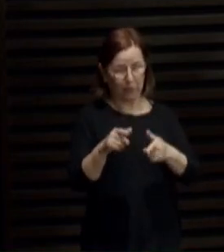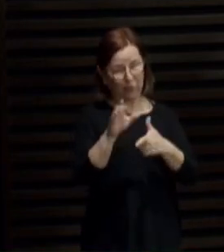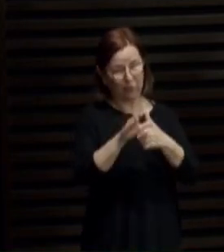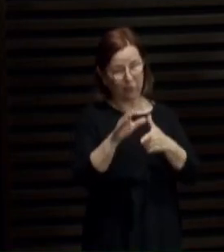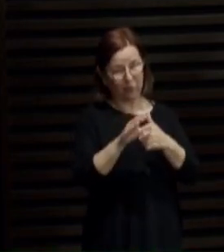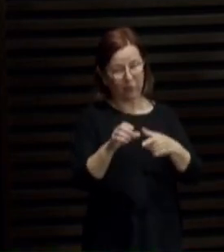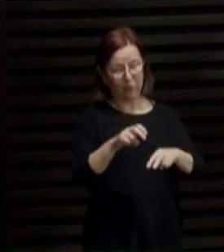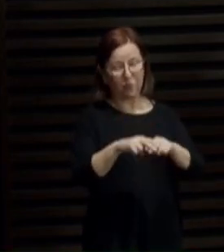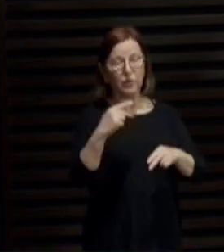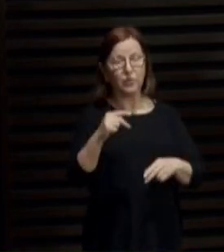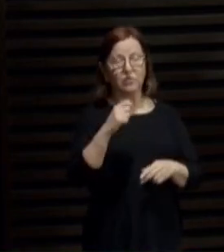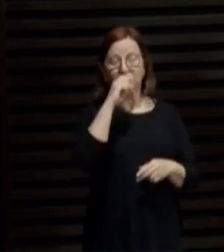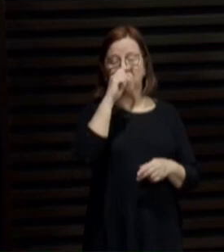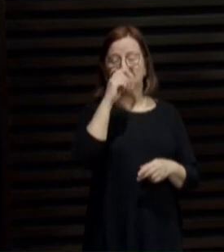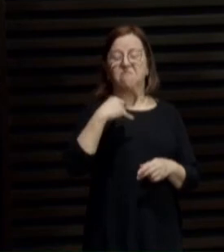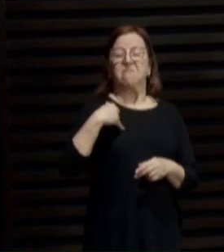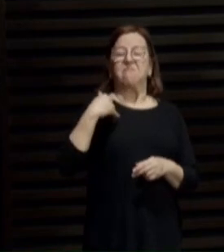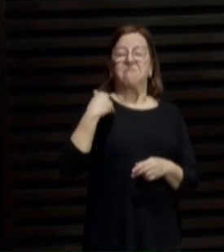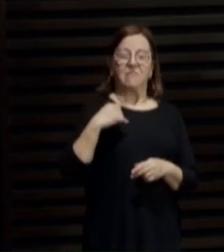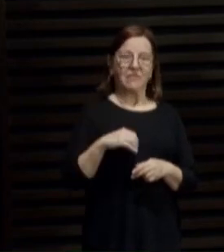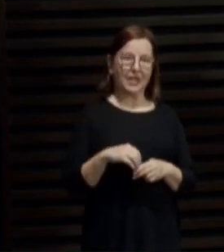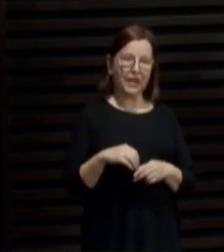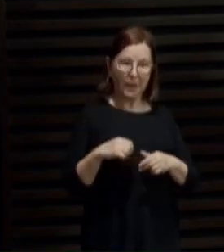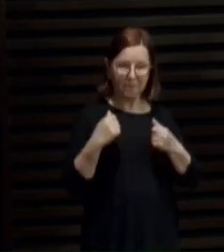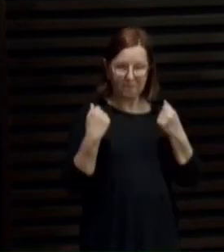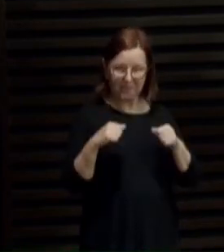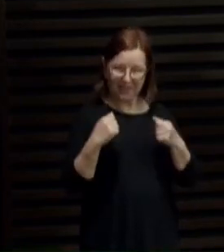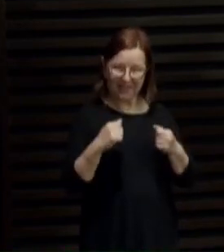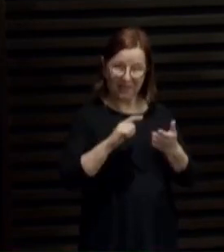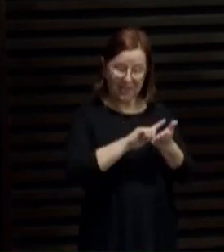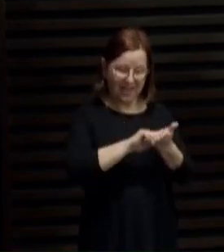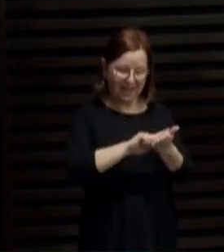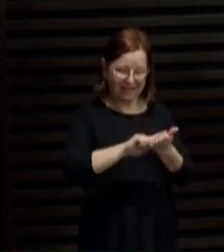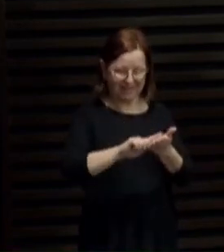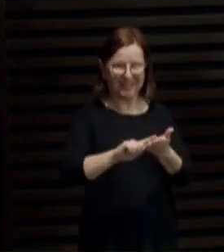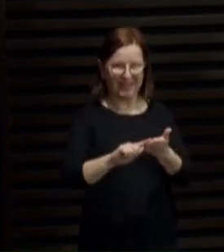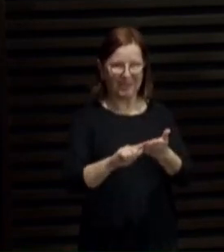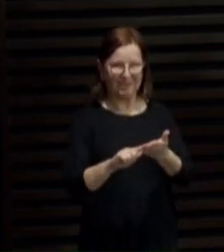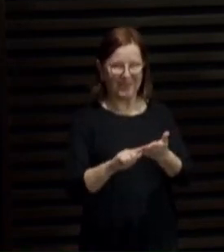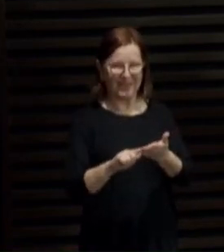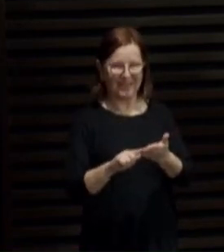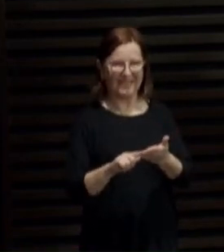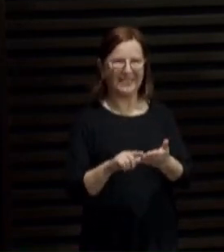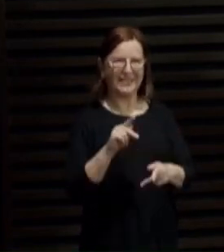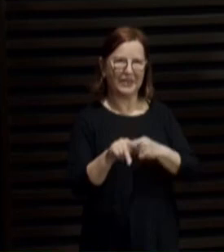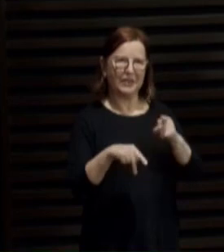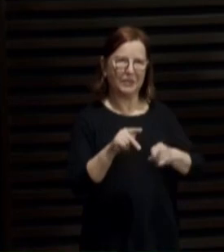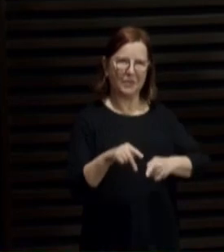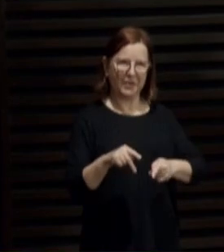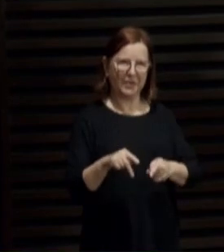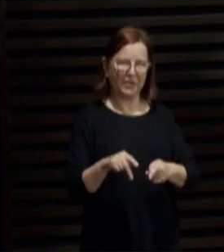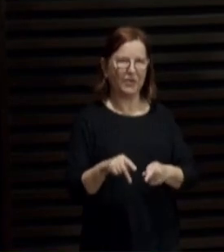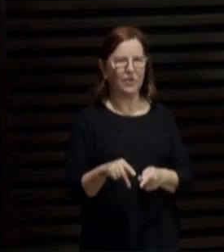jactância. Eles precisavam limpar a massa do velho fermento. O